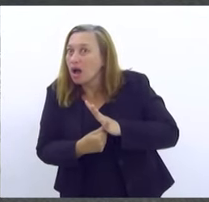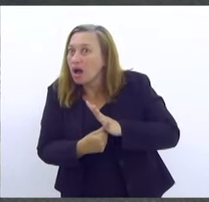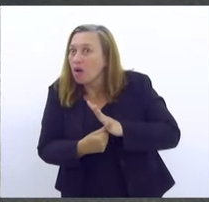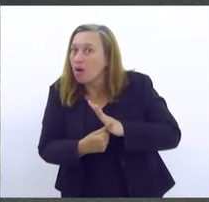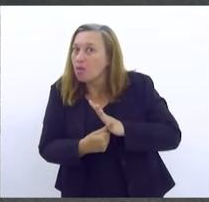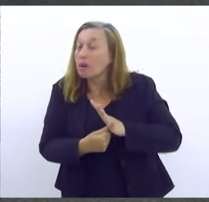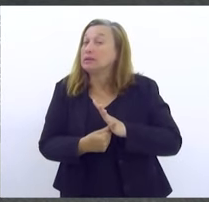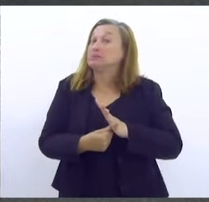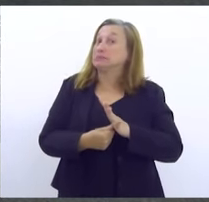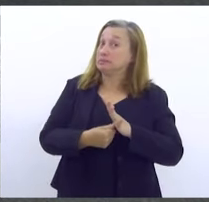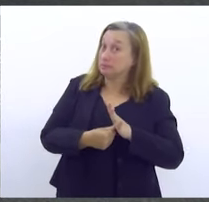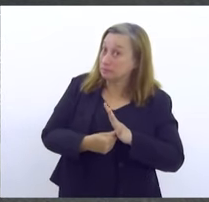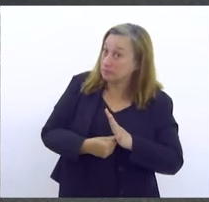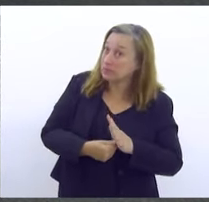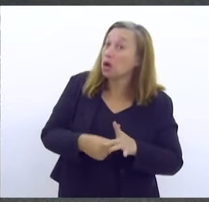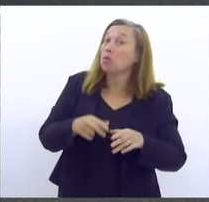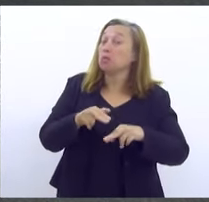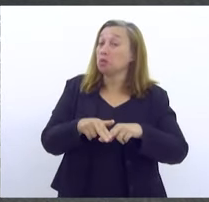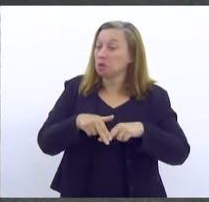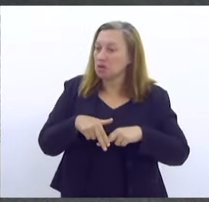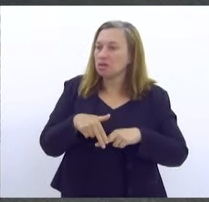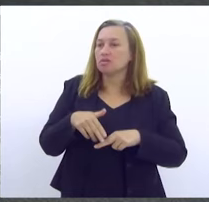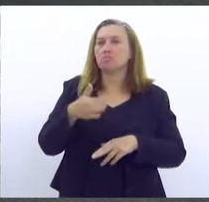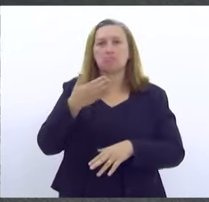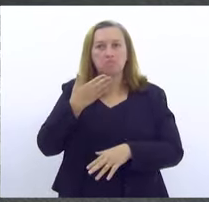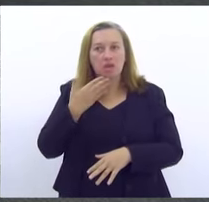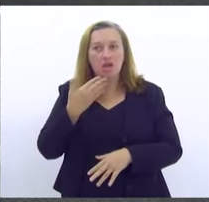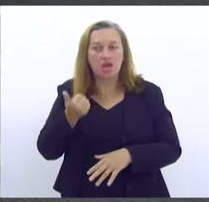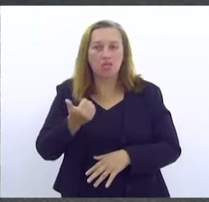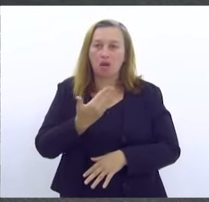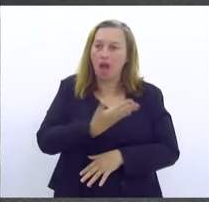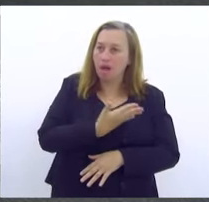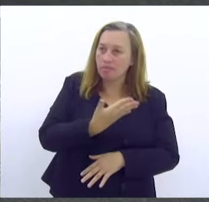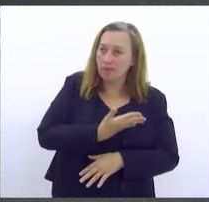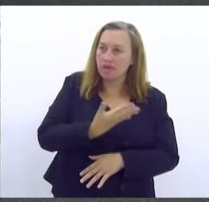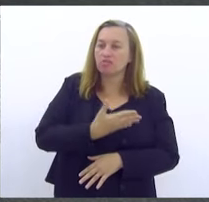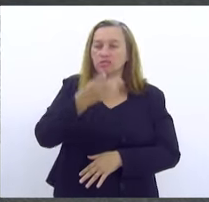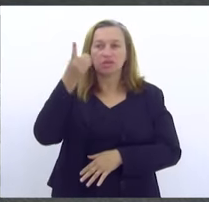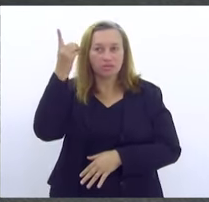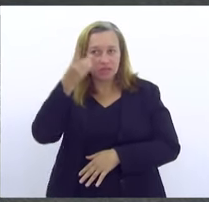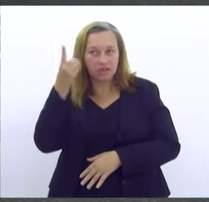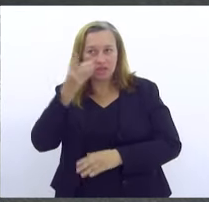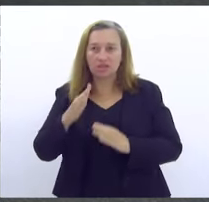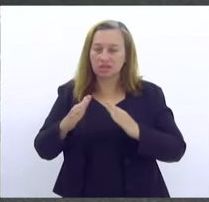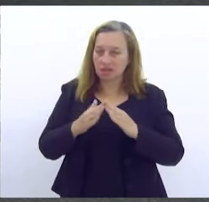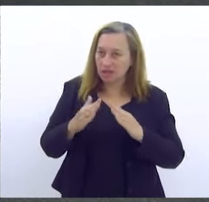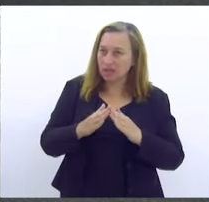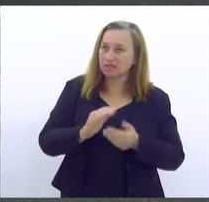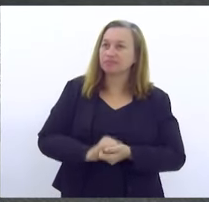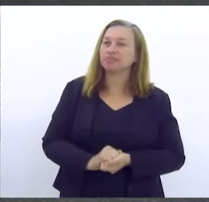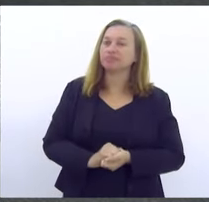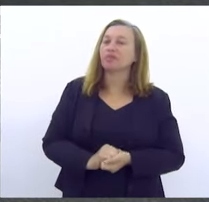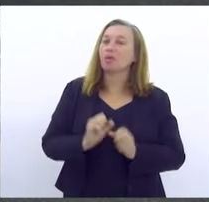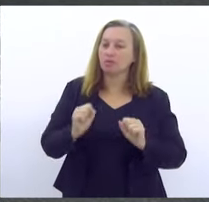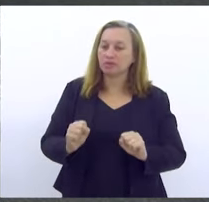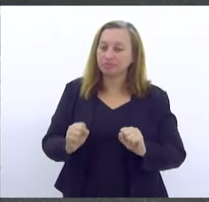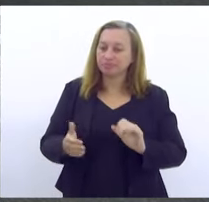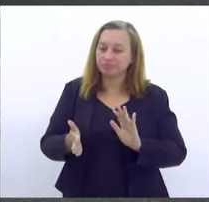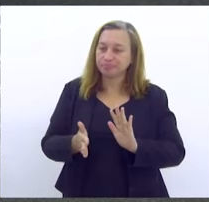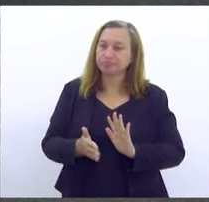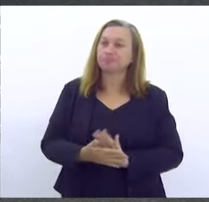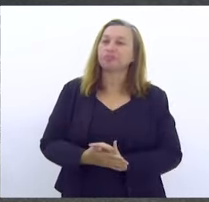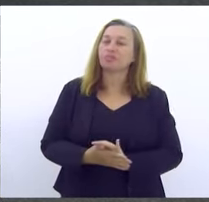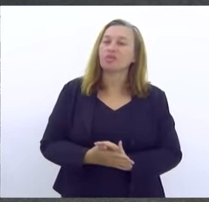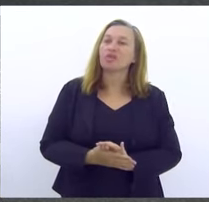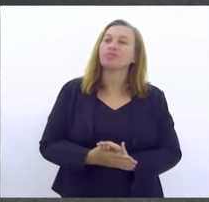foi roubado. Portanto, muito obrigado aos colegas deputados aqui dessa casa que puderam proporcionar aí